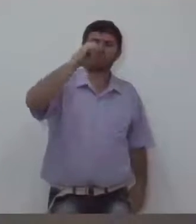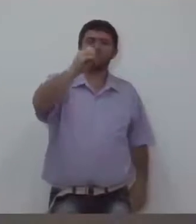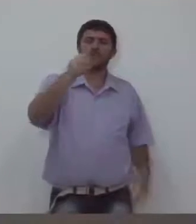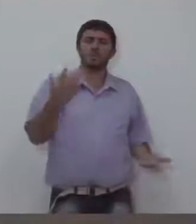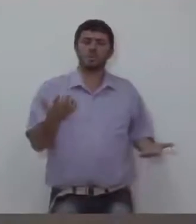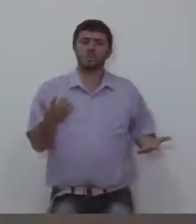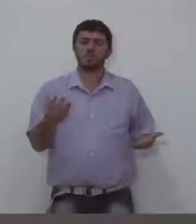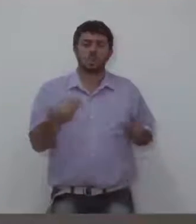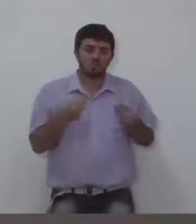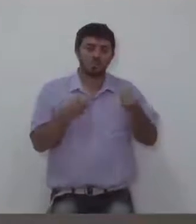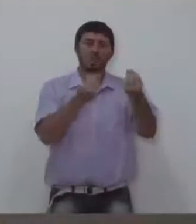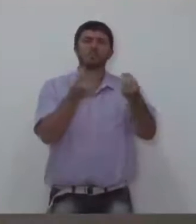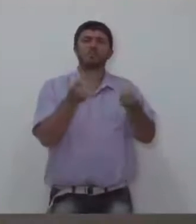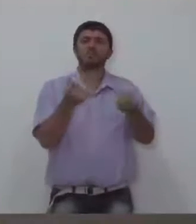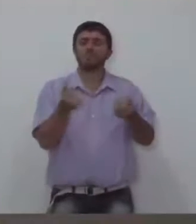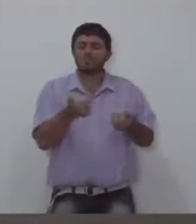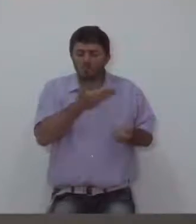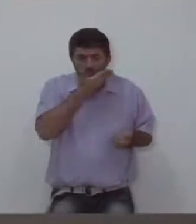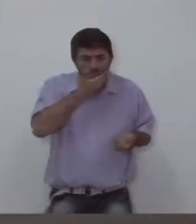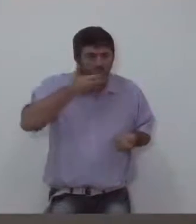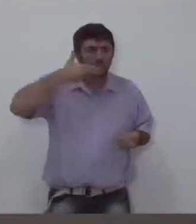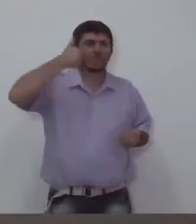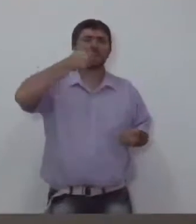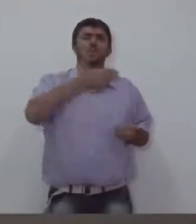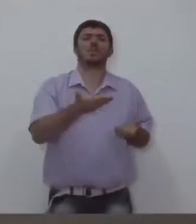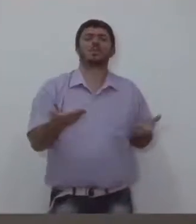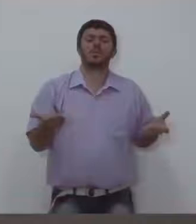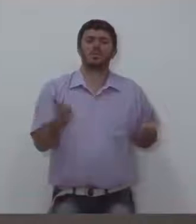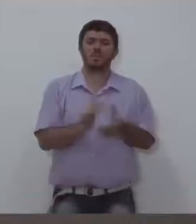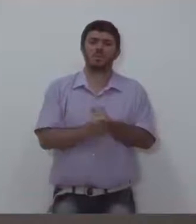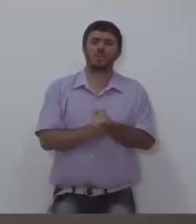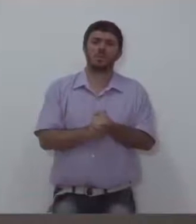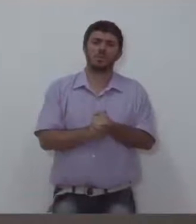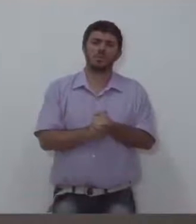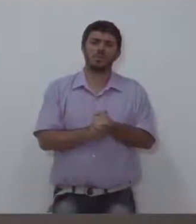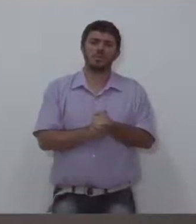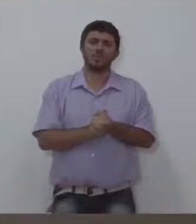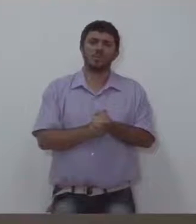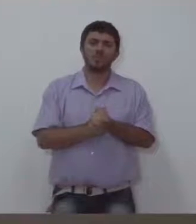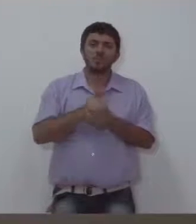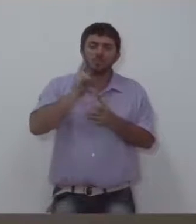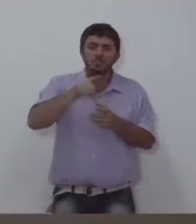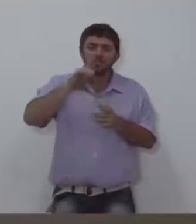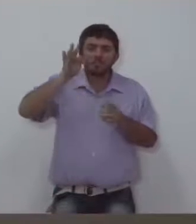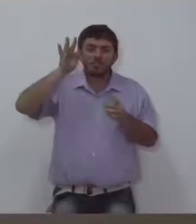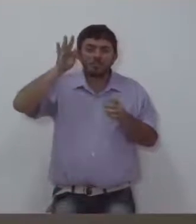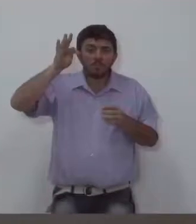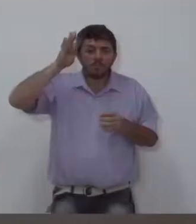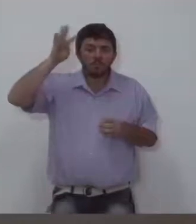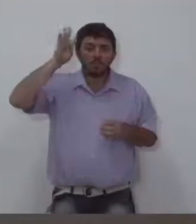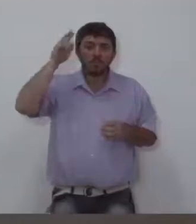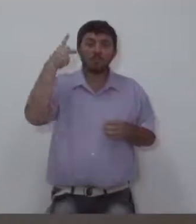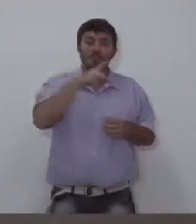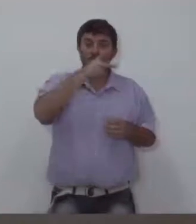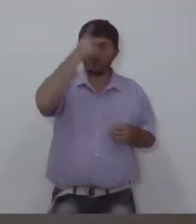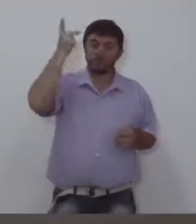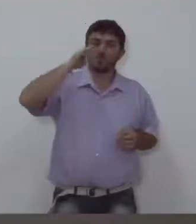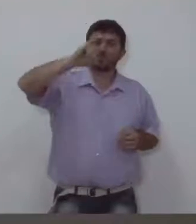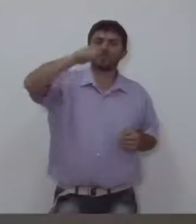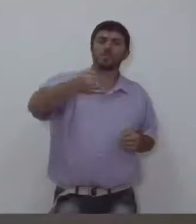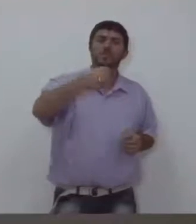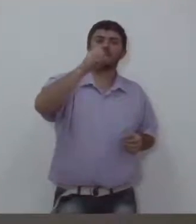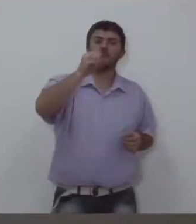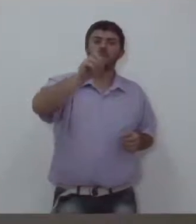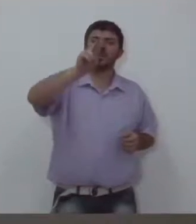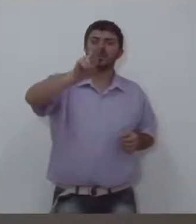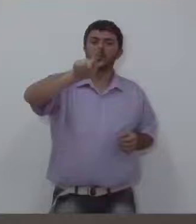uma renda maior para essas pessoas. E aí eu trouxe aqui um pensamento, na verdade é uma teoria, do Jorge Félix, ele é presidente do Centro de